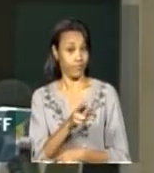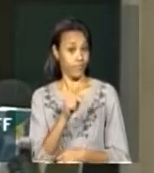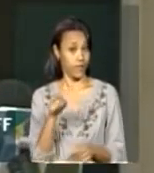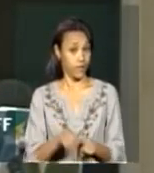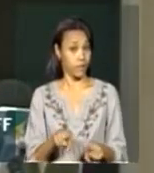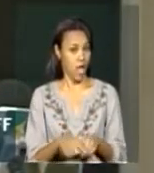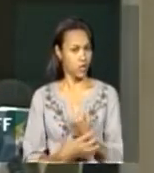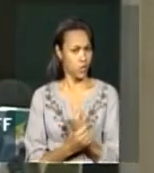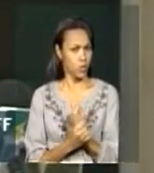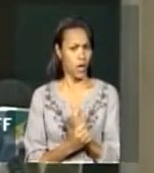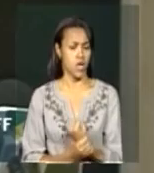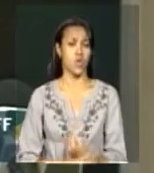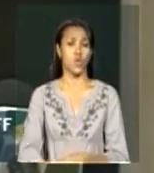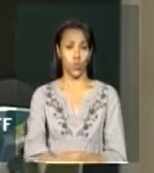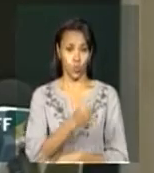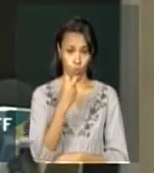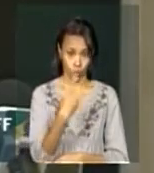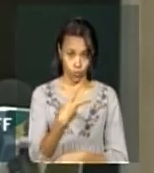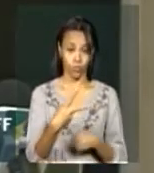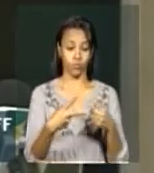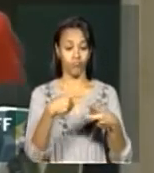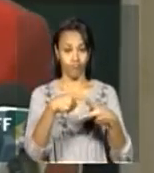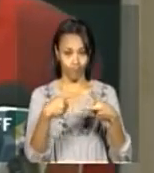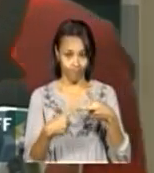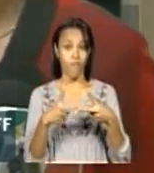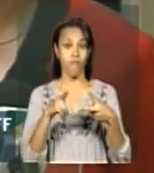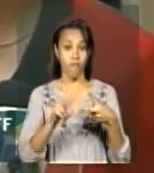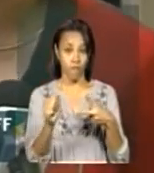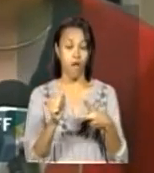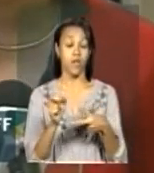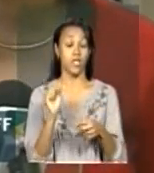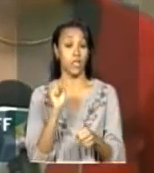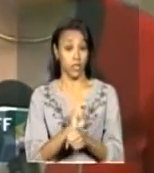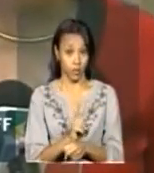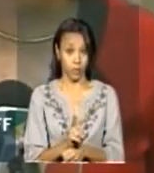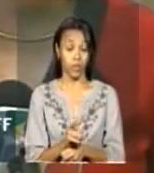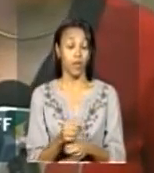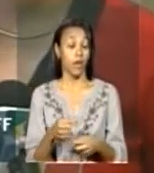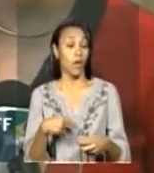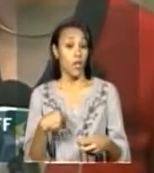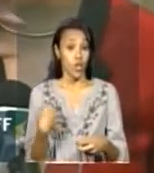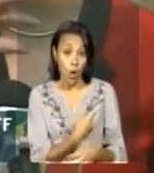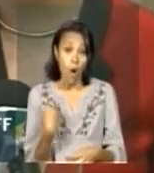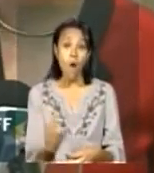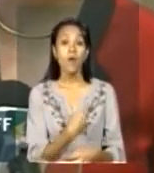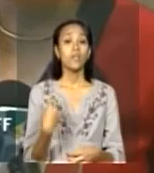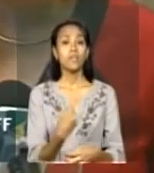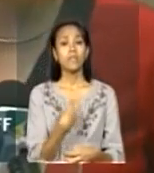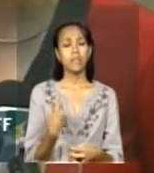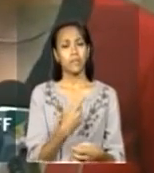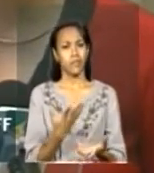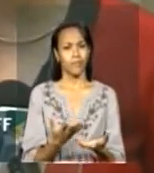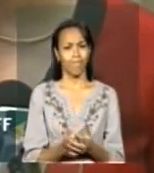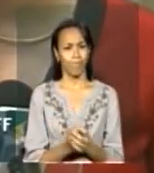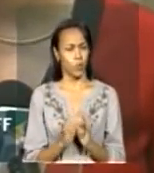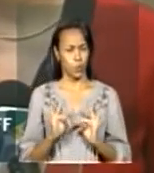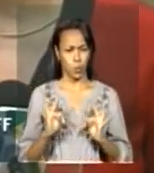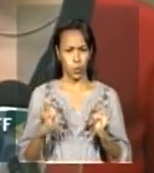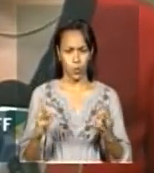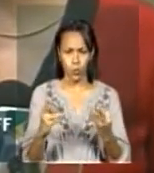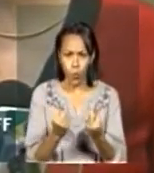para você. os dois participarão da segurança. Nós não nós não ainda e equacionamos toda a